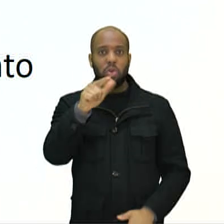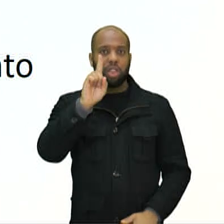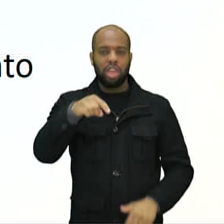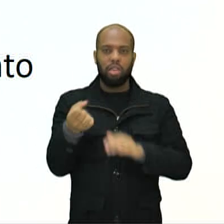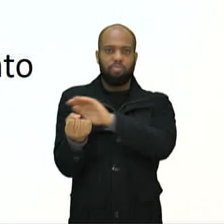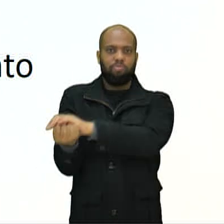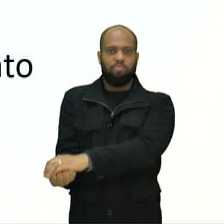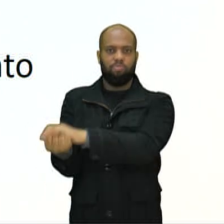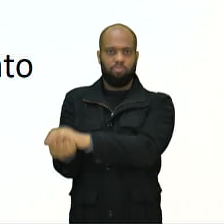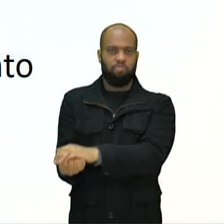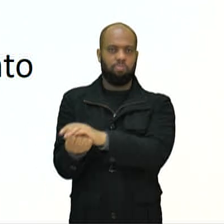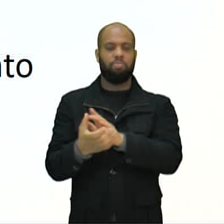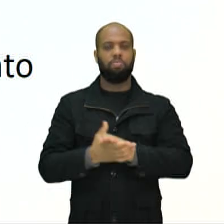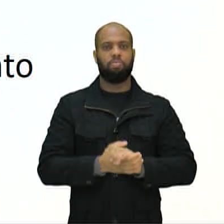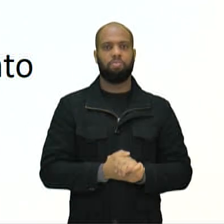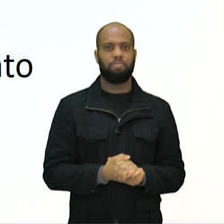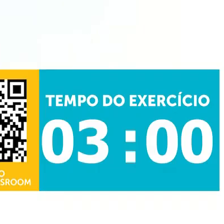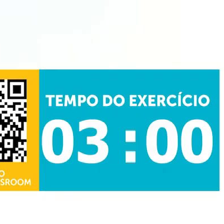isométrica.